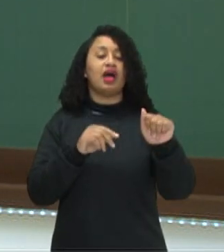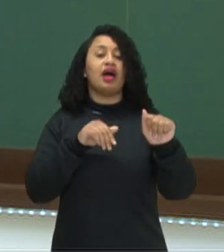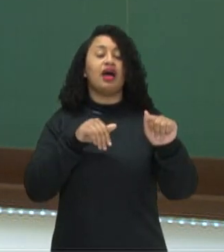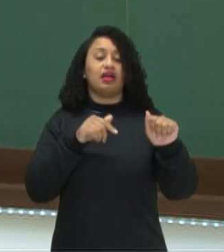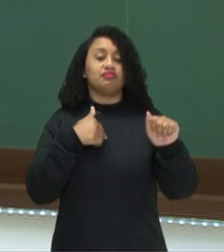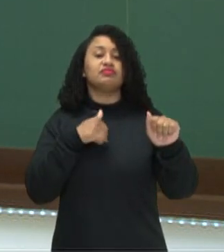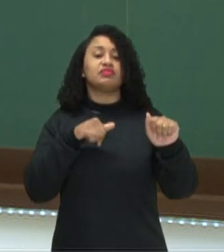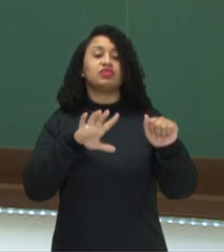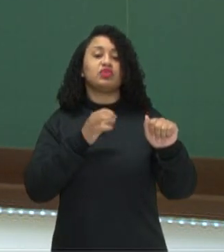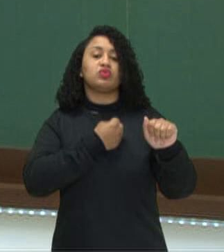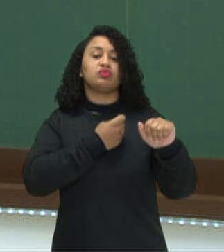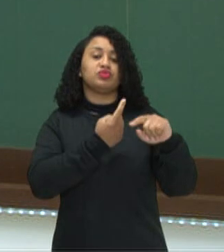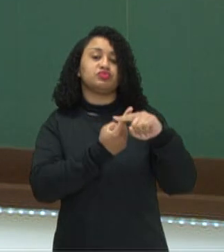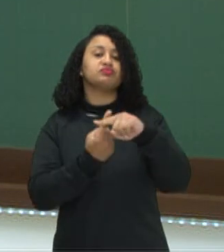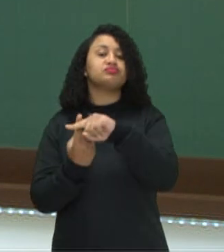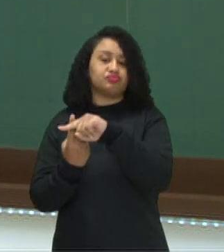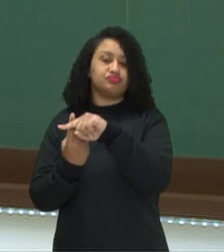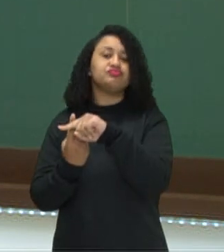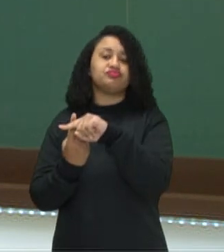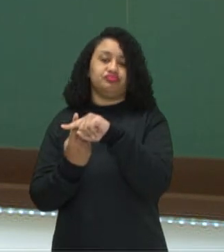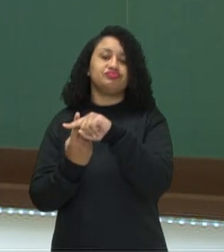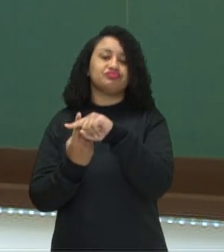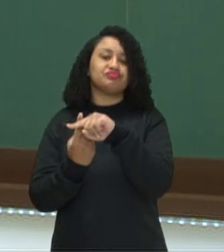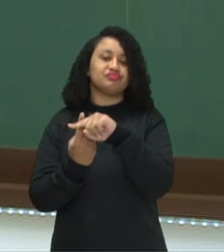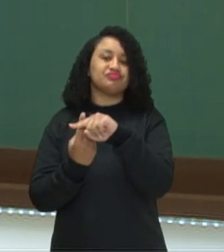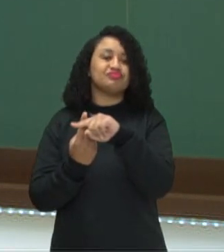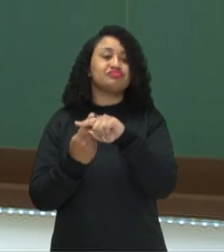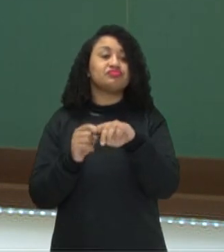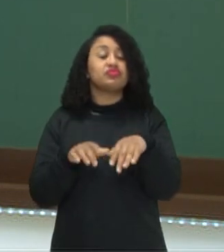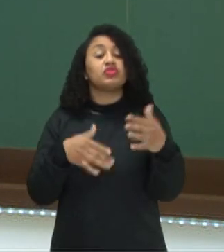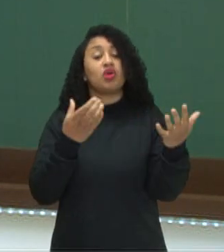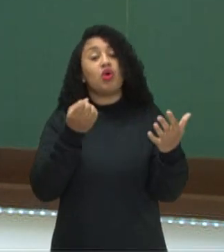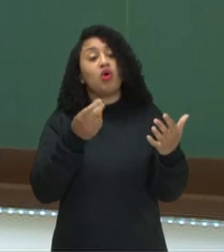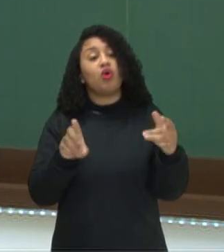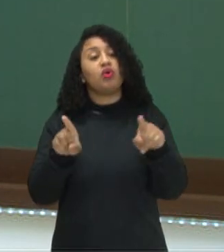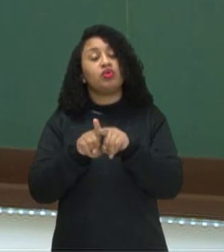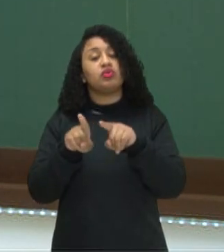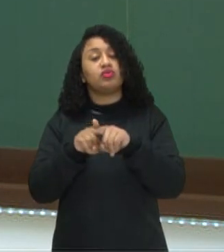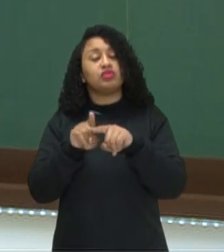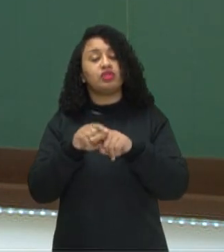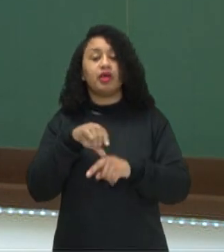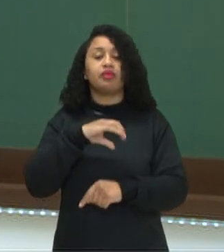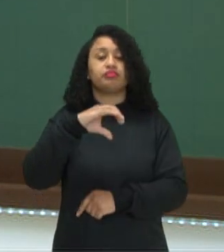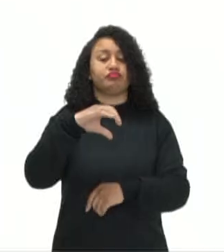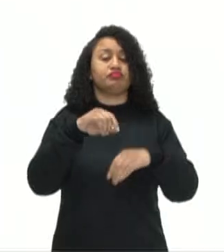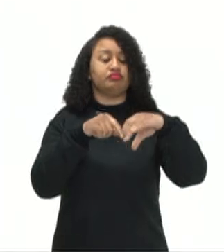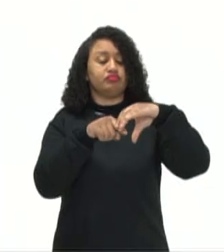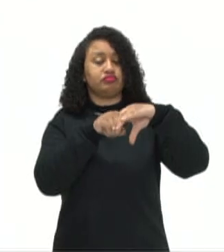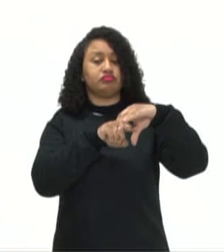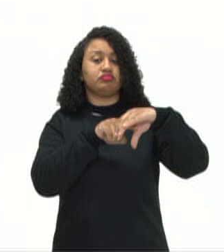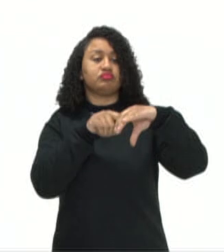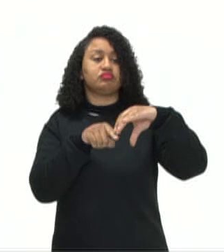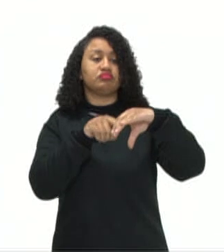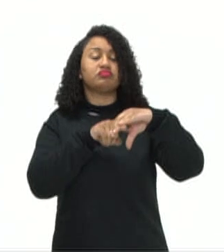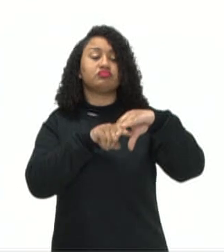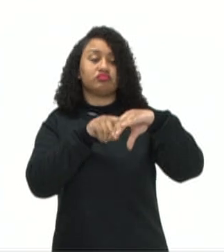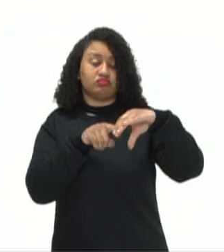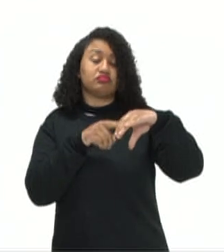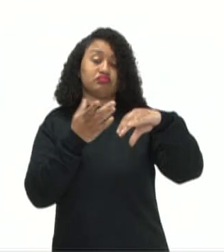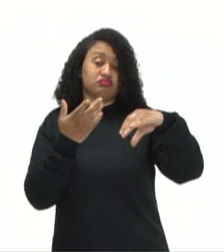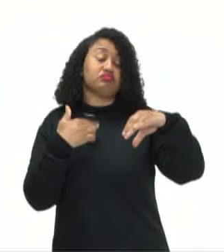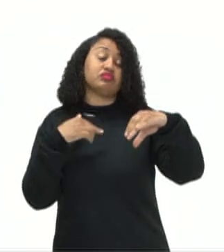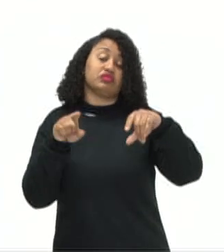maior do que zero, ou seja, nós temos o A positivo. Ou ainda, a concavidade da parábola pode ser voltada para baixo.